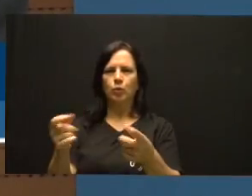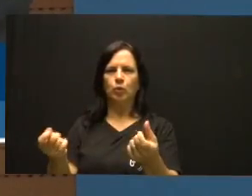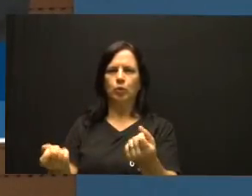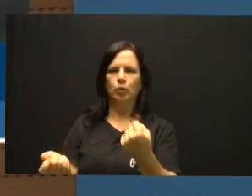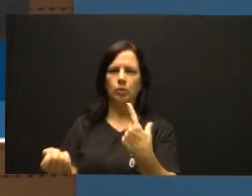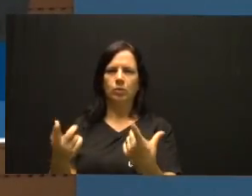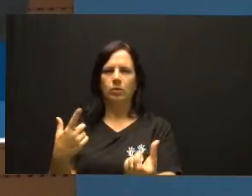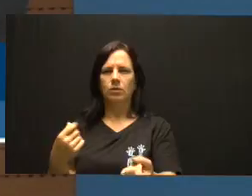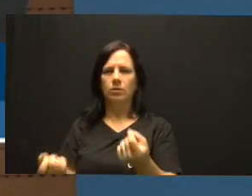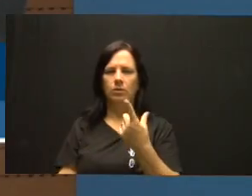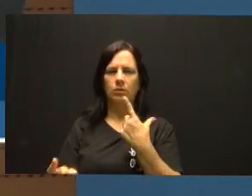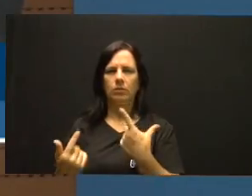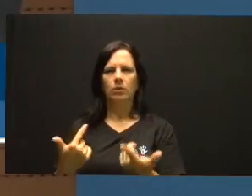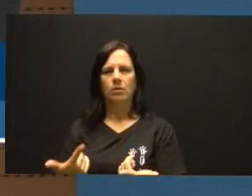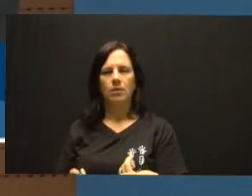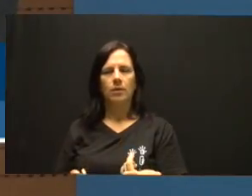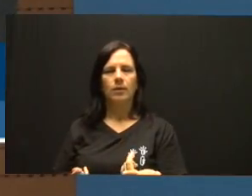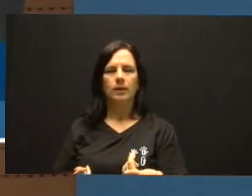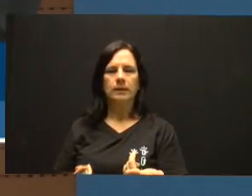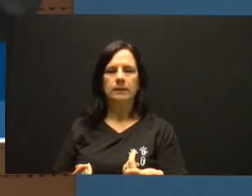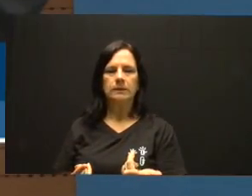vezes, gratuitos